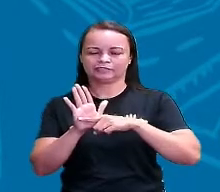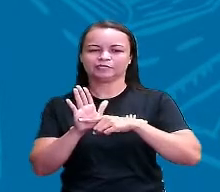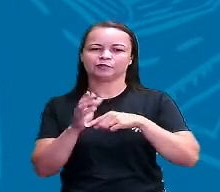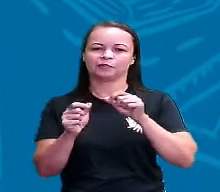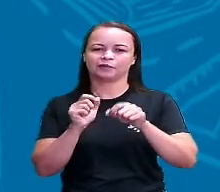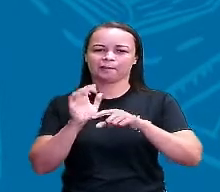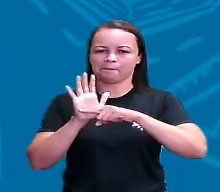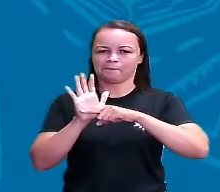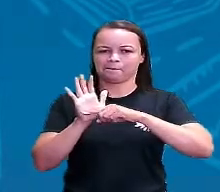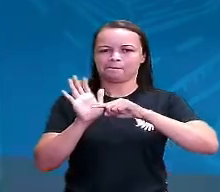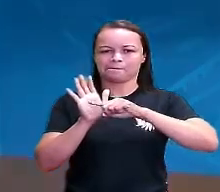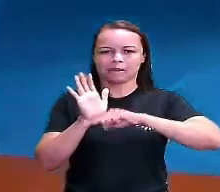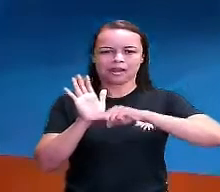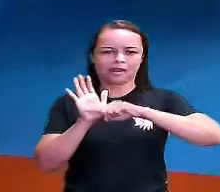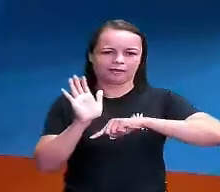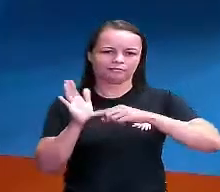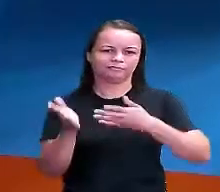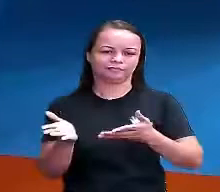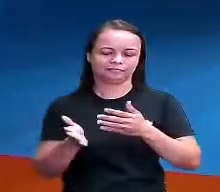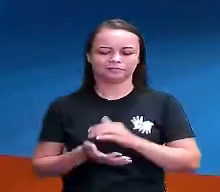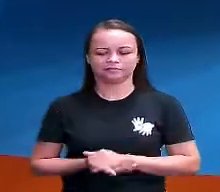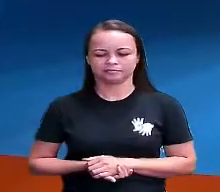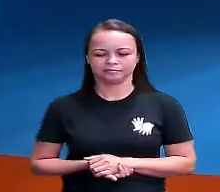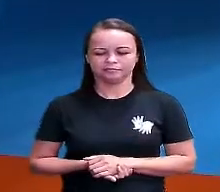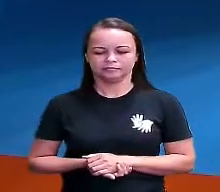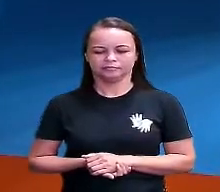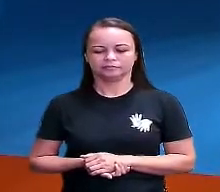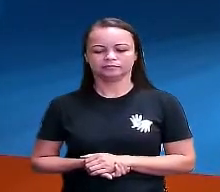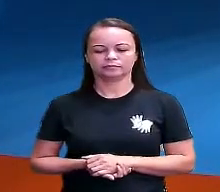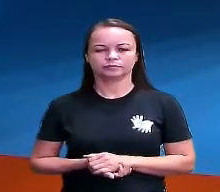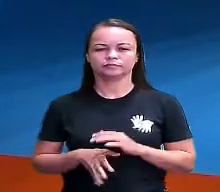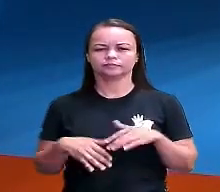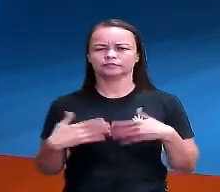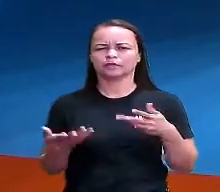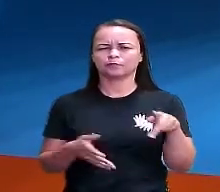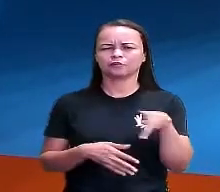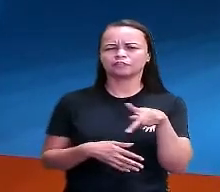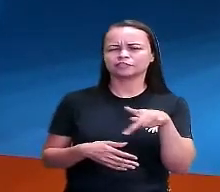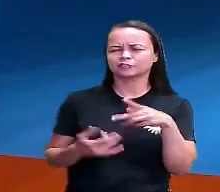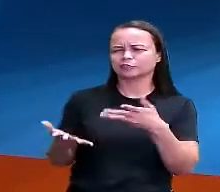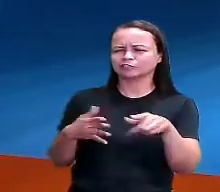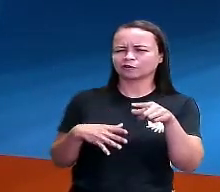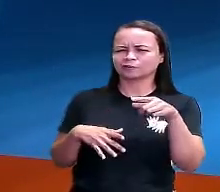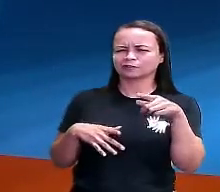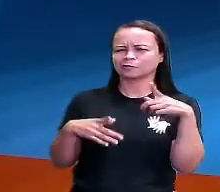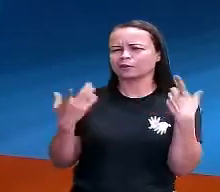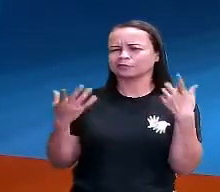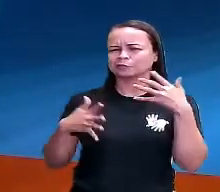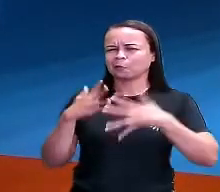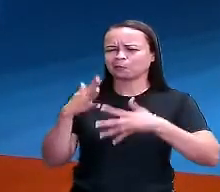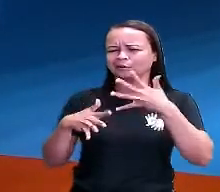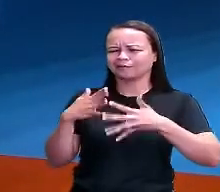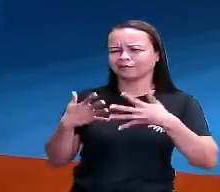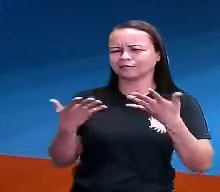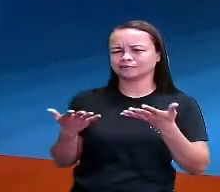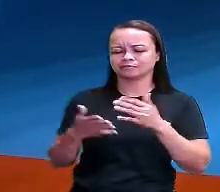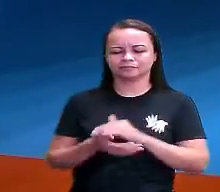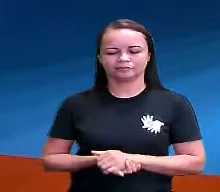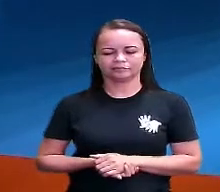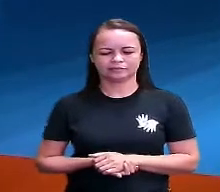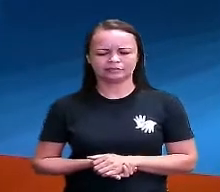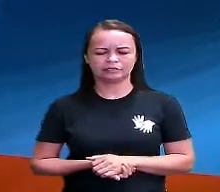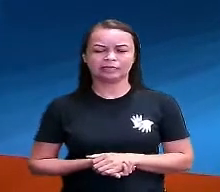né? Que é que tem um sinalzinho de menos. Ora, professora, a senhora já começou um pouco mais complicado aí. Se eu